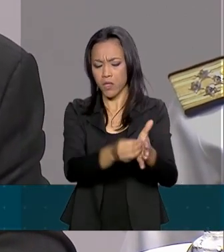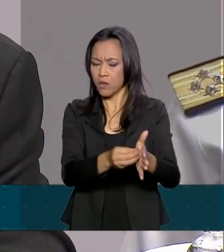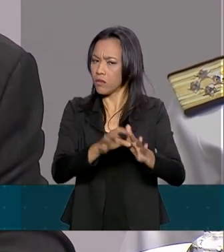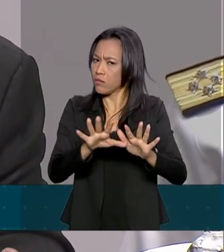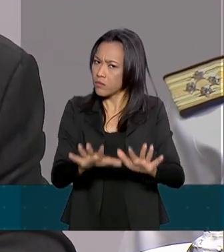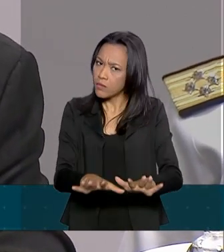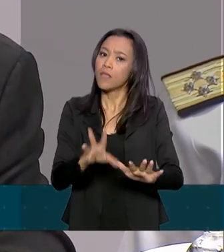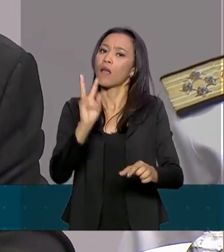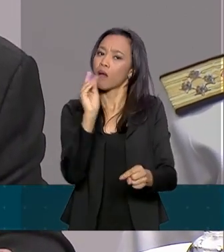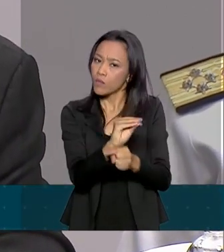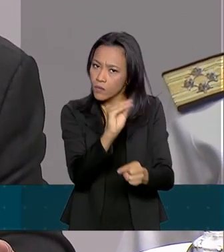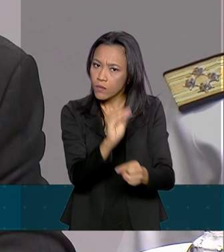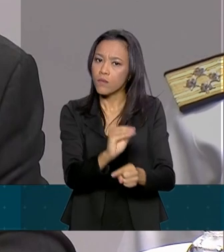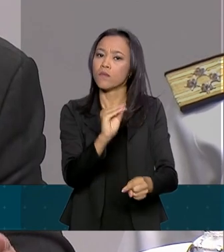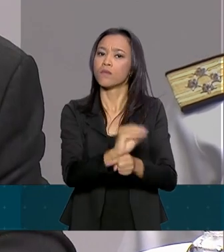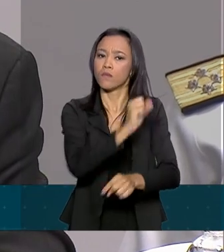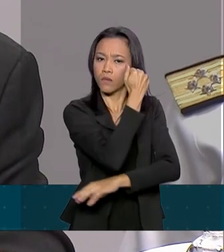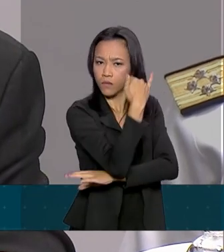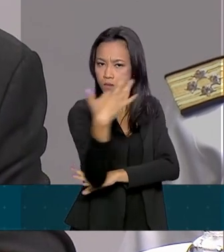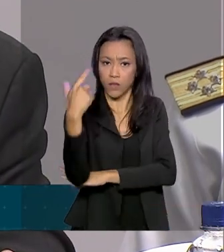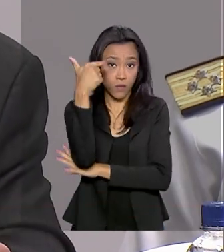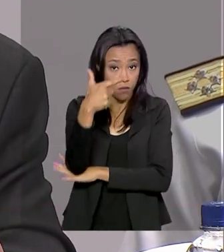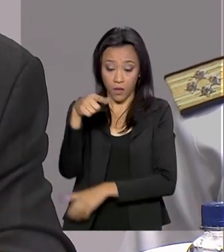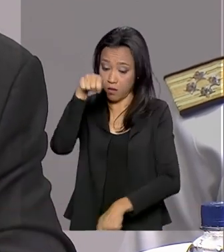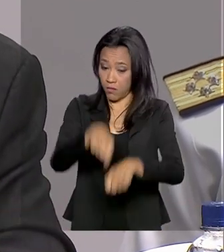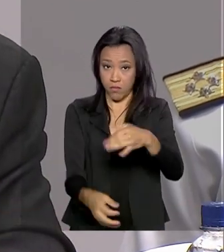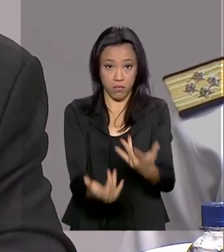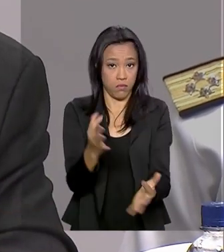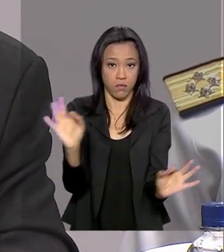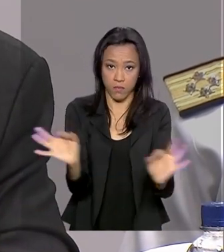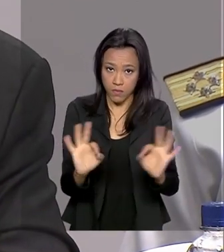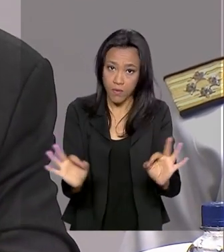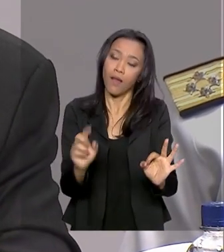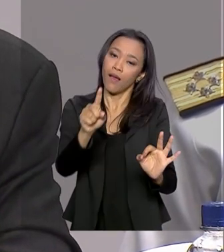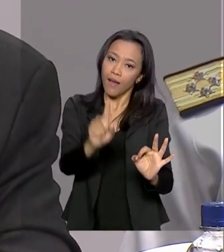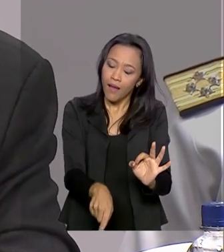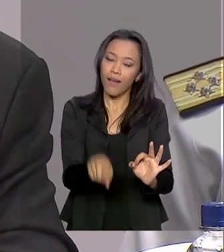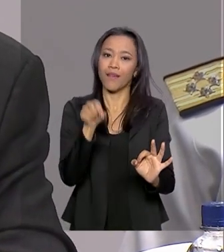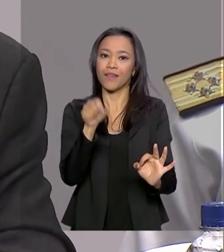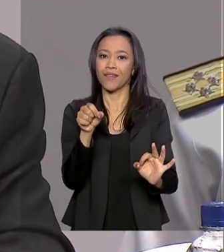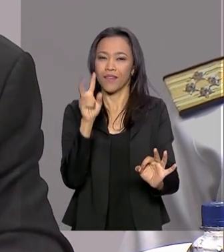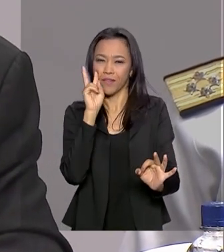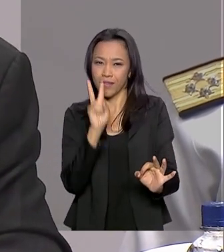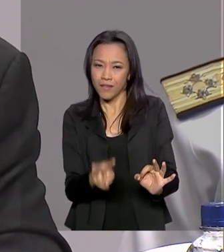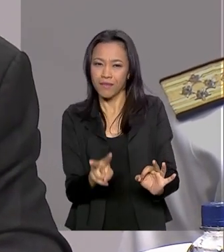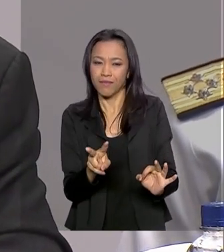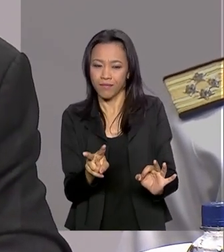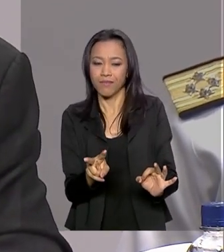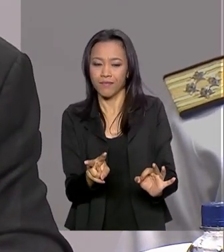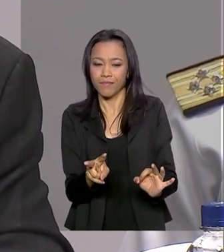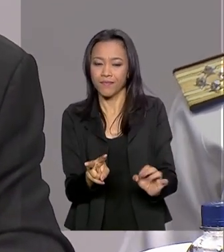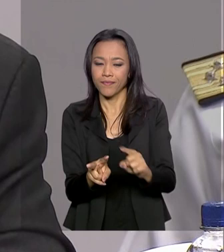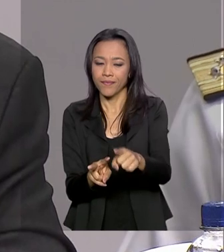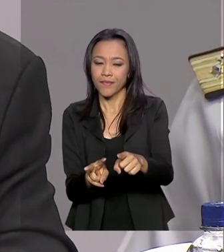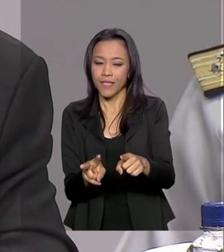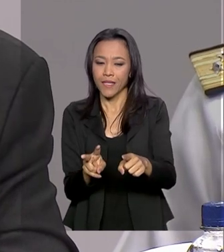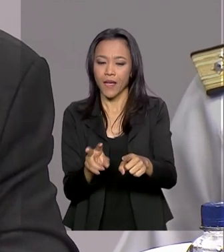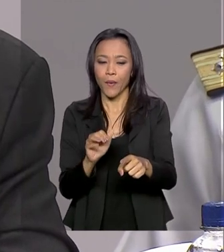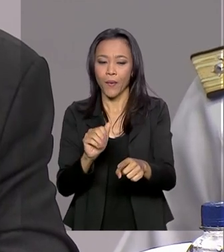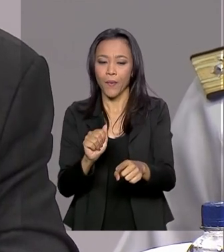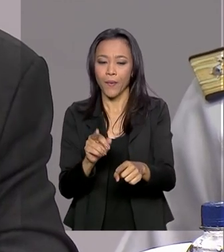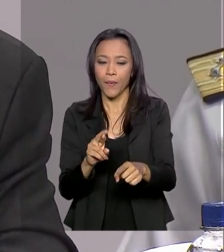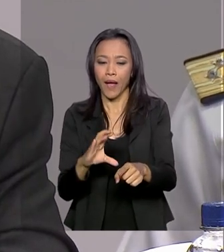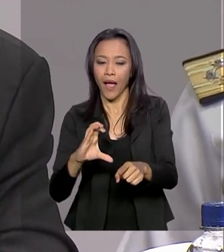está preservada e não têm queimada é o que tem aquele arco que brigadeiro botelho hugo chama de um arco do